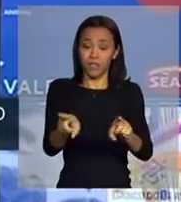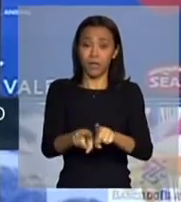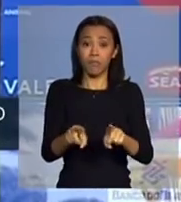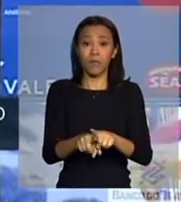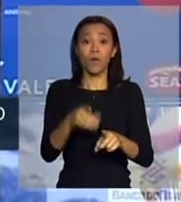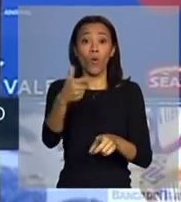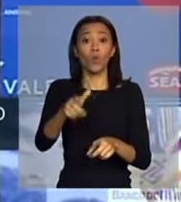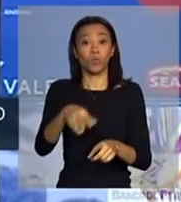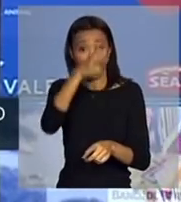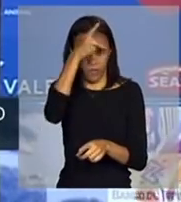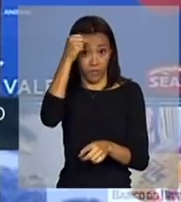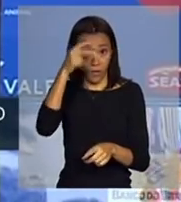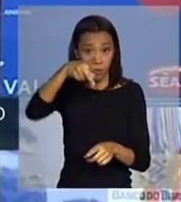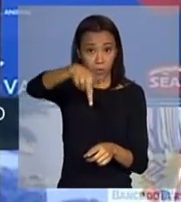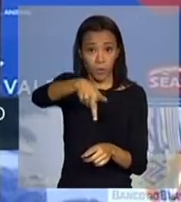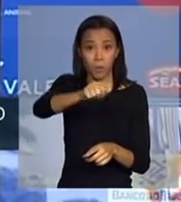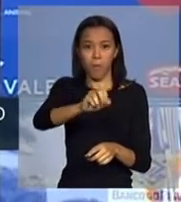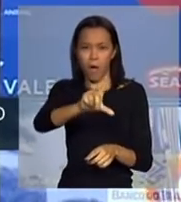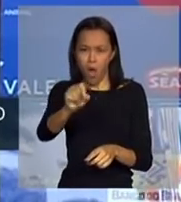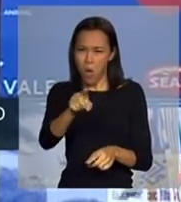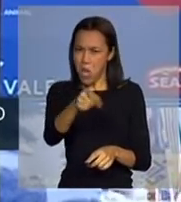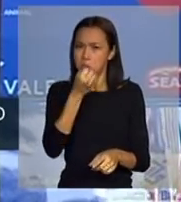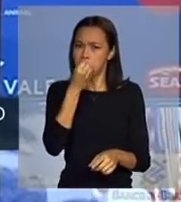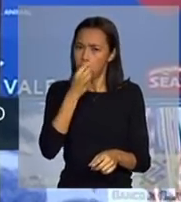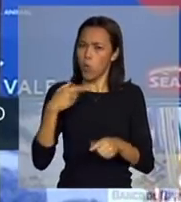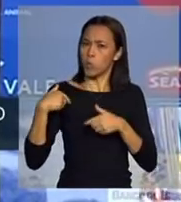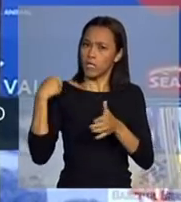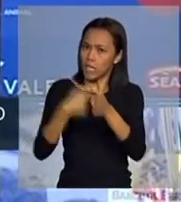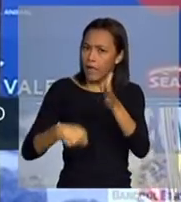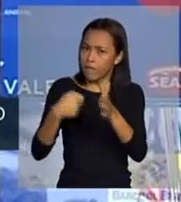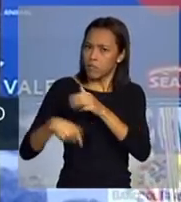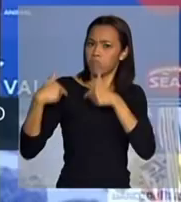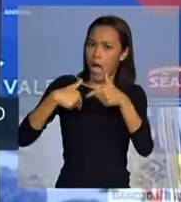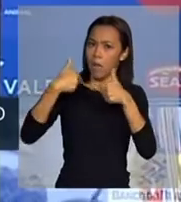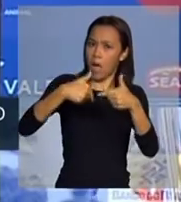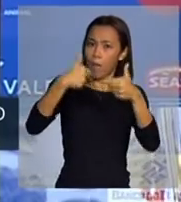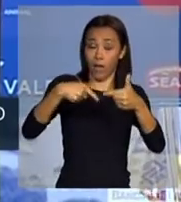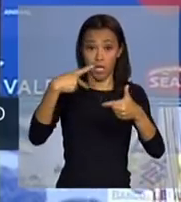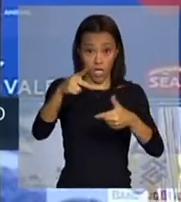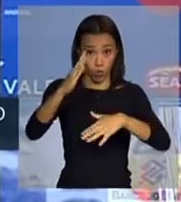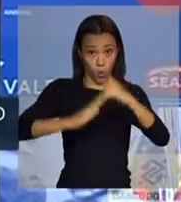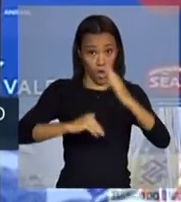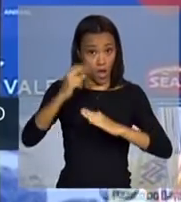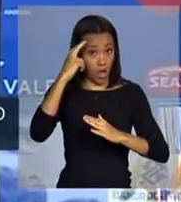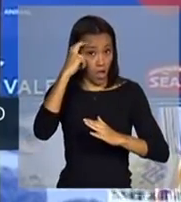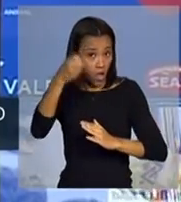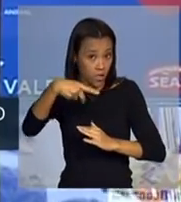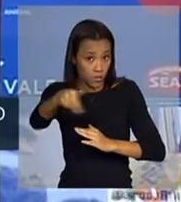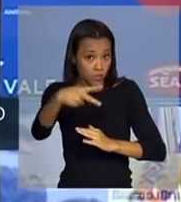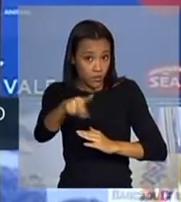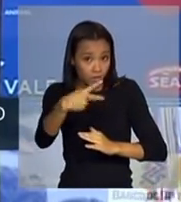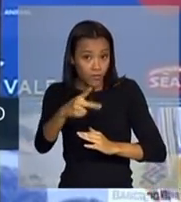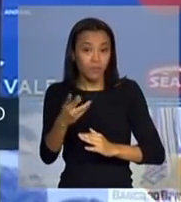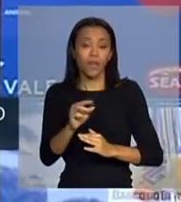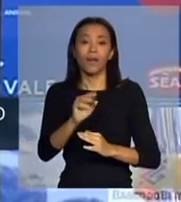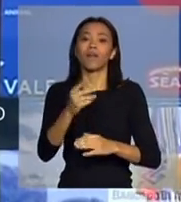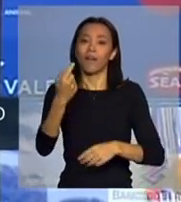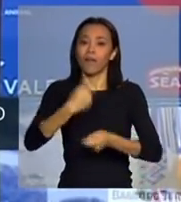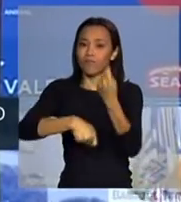presença do prefeito Paulo Piau, notável defensor do desenvolvimento nacional, que hoje dedica sua competência à administração de nossa querida